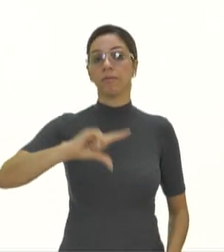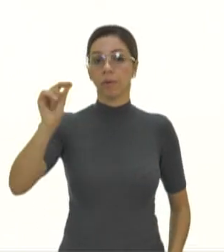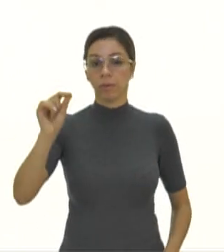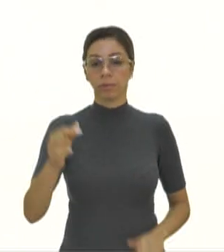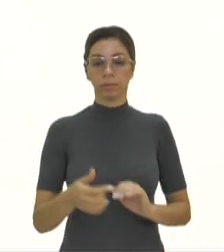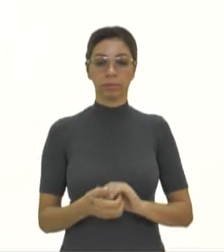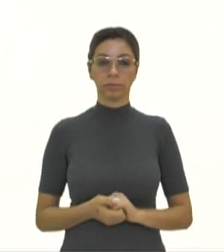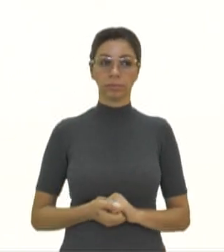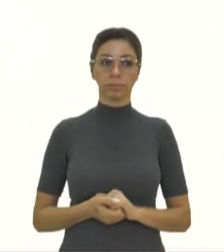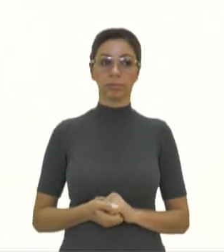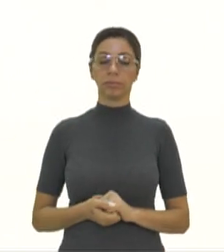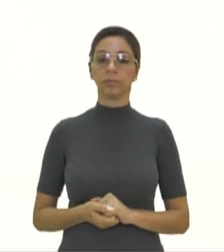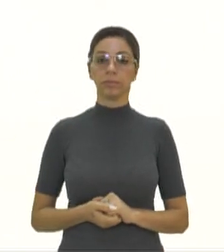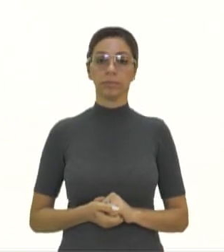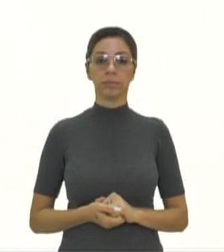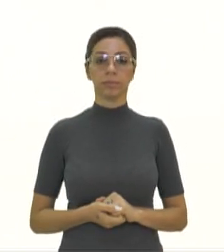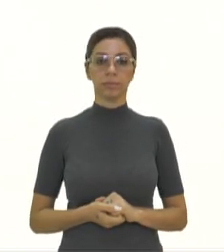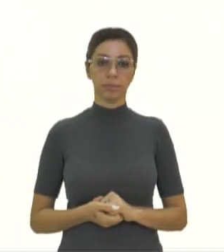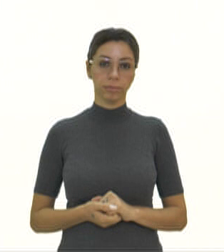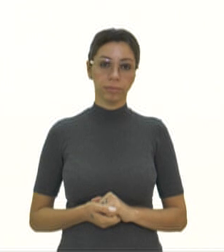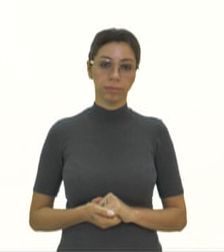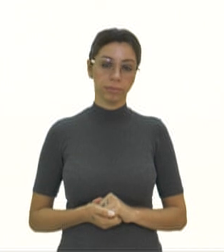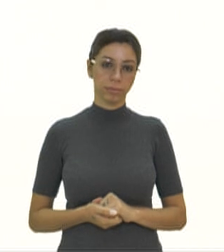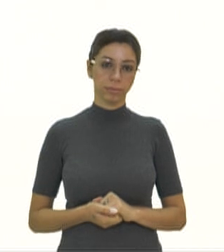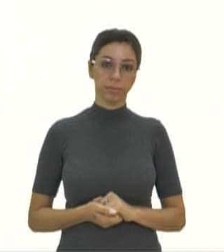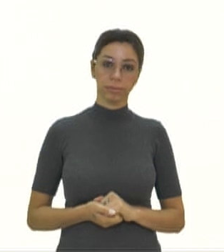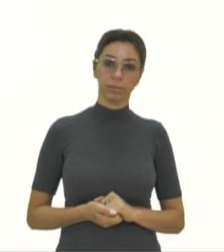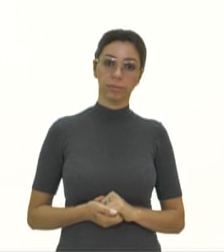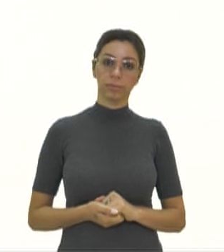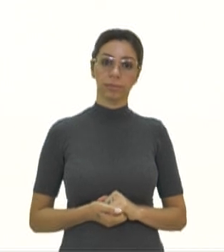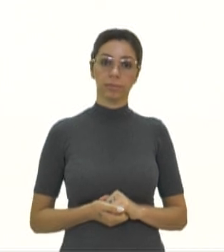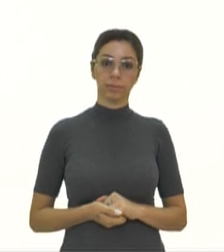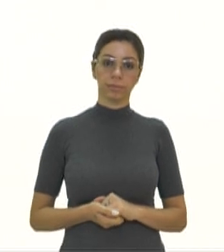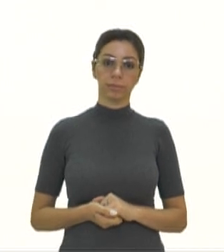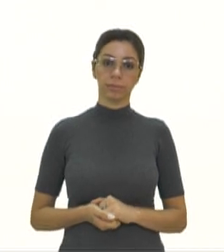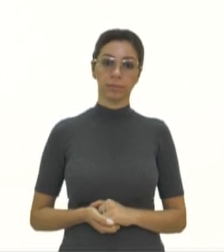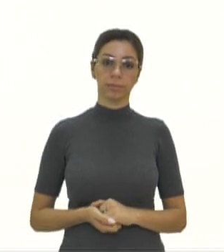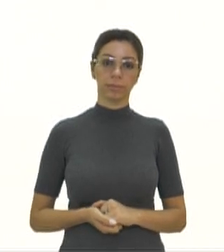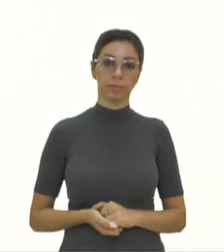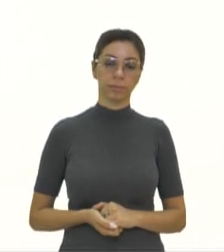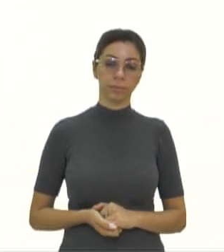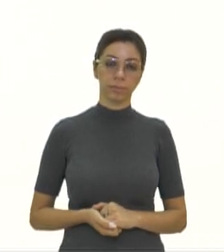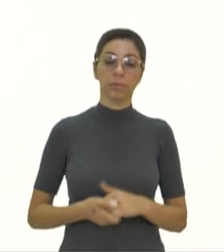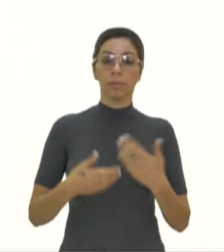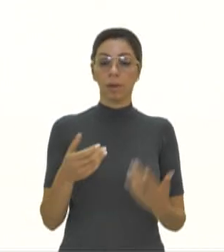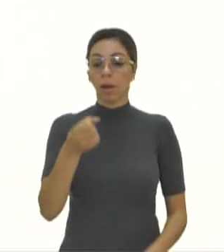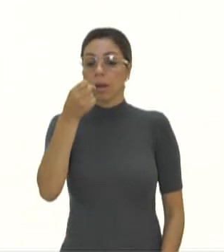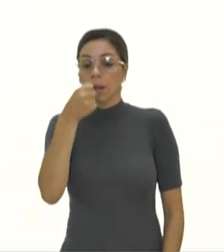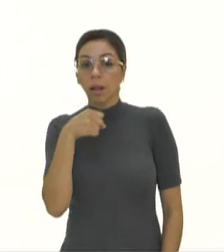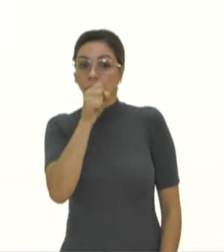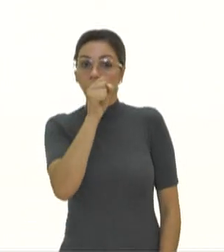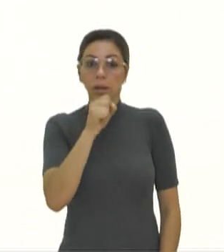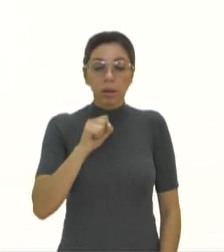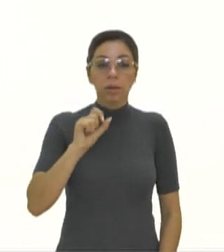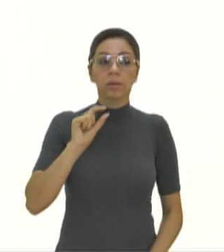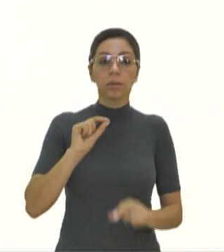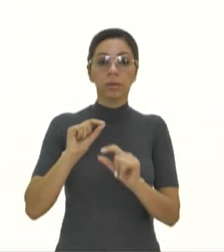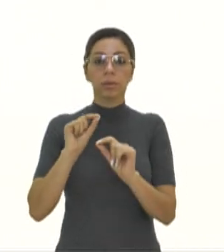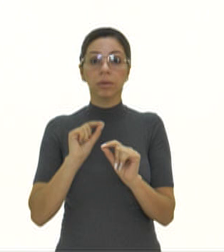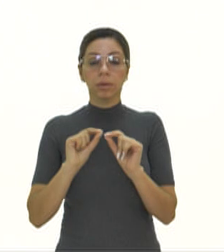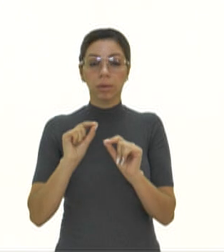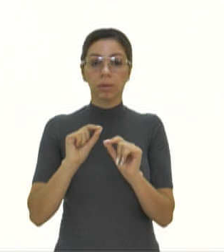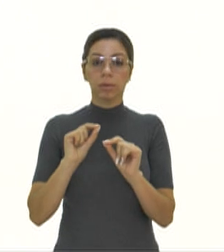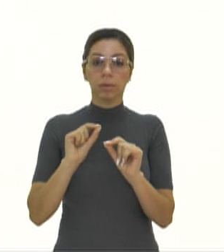pessoas. The pop cycle eventually end up. Então, o picolé eventualmente deixou